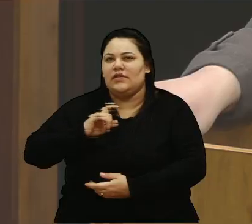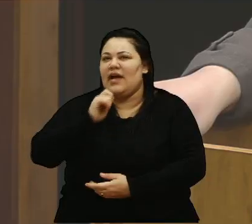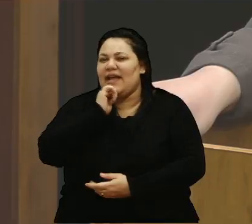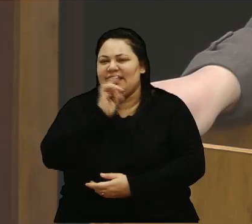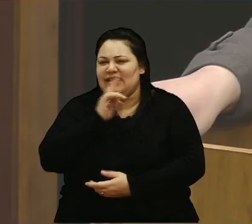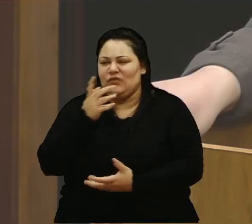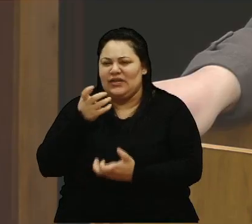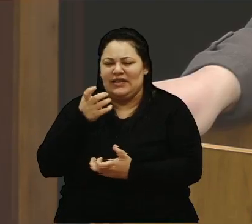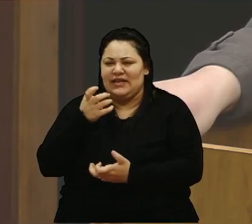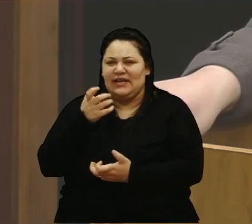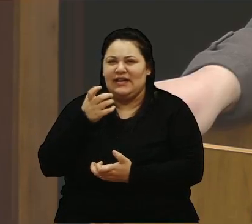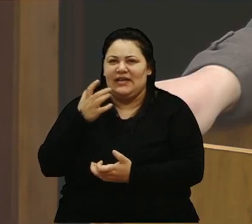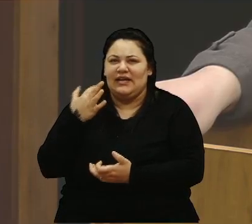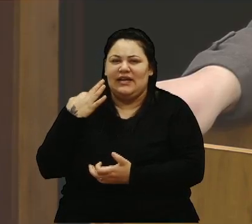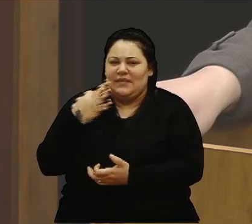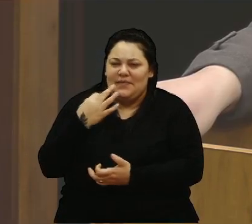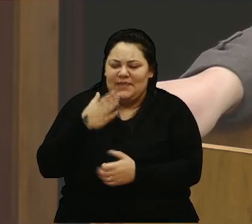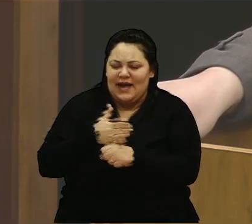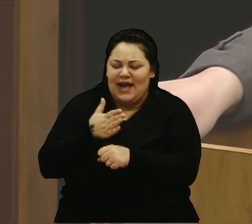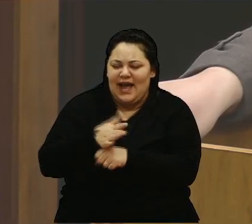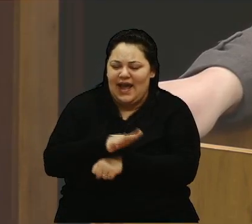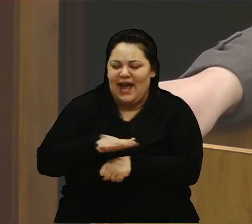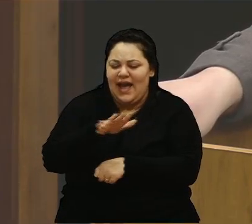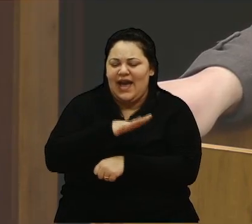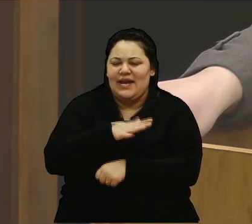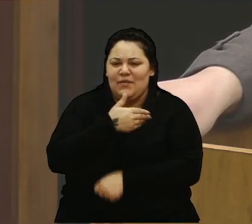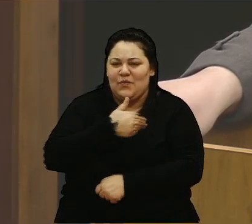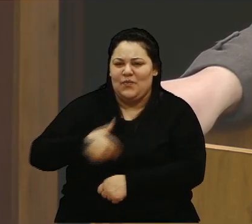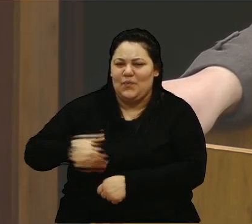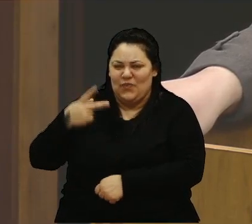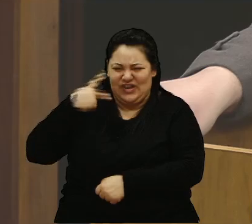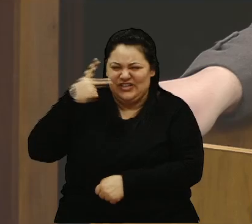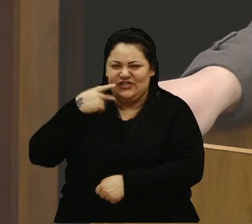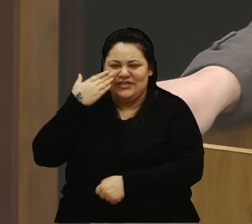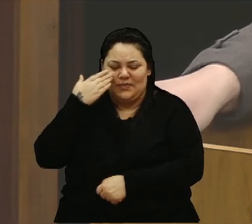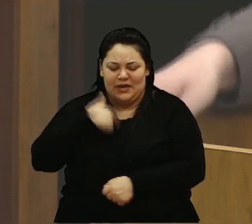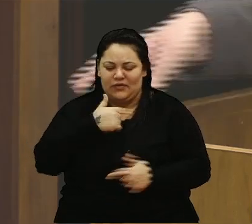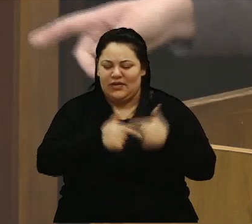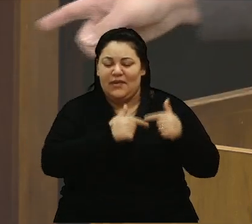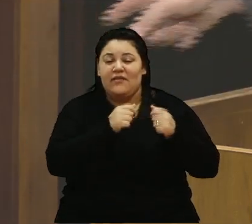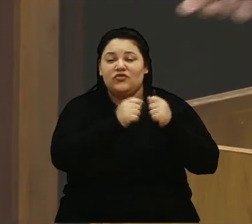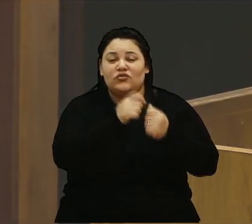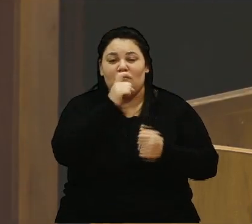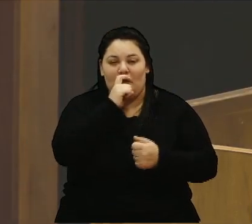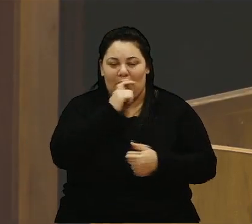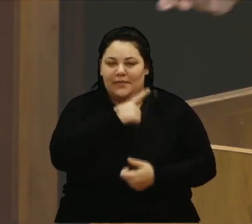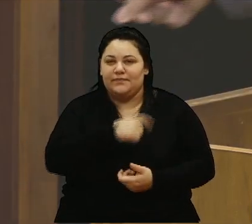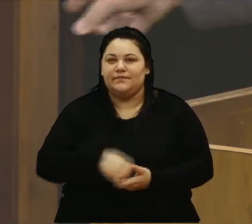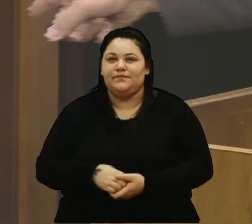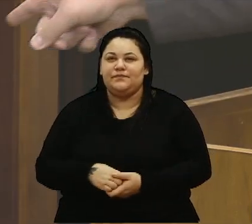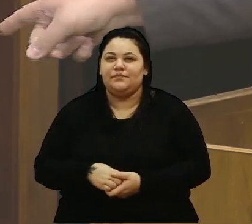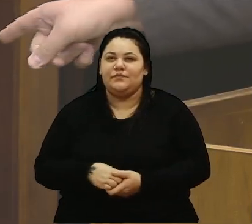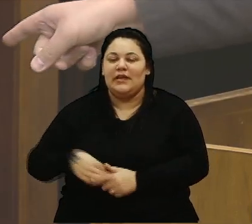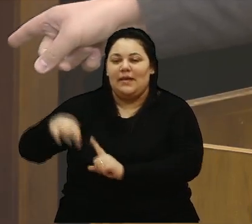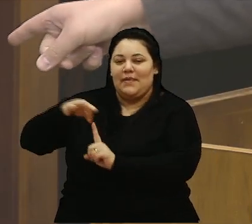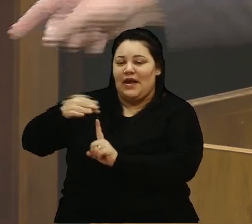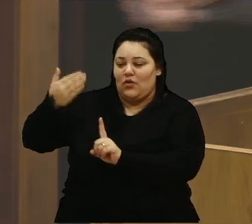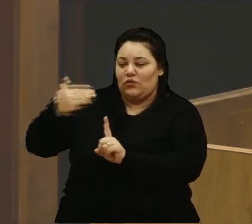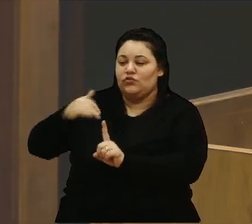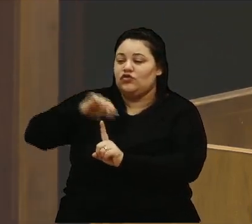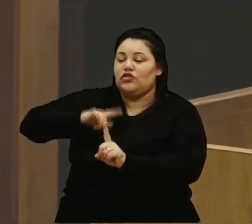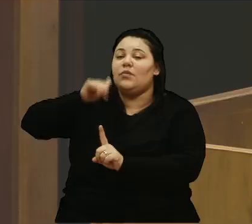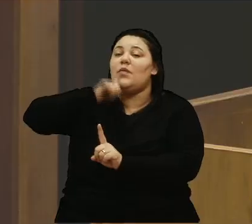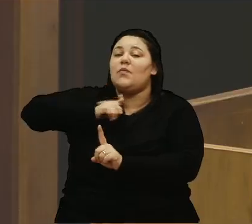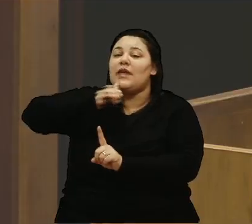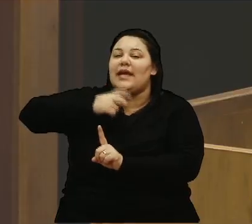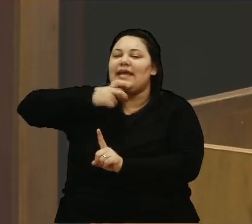a nada. Estava trabalhando com meu pai como ajudante de marcenaria. E na parada de ônibus, a 20 metros atrás de mim, tinha uma mulher gritando e